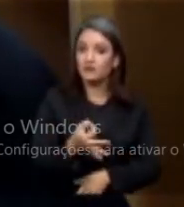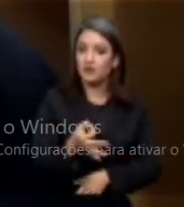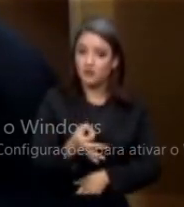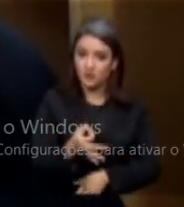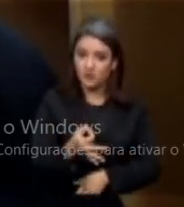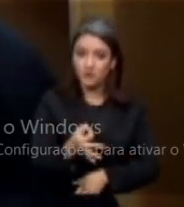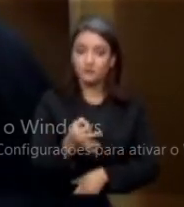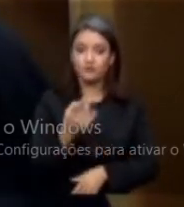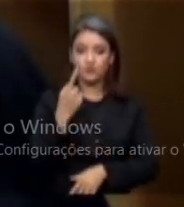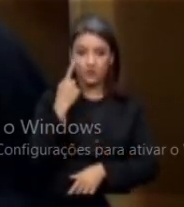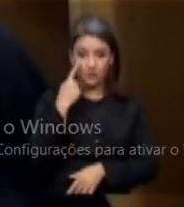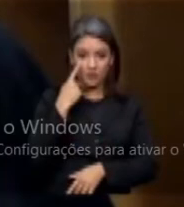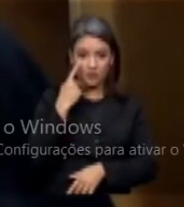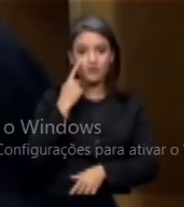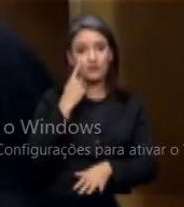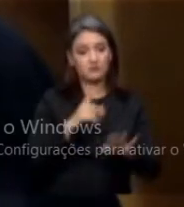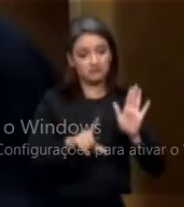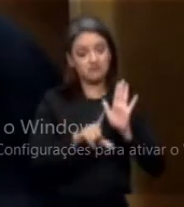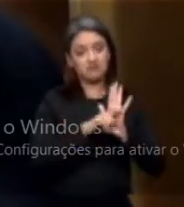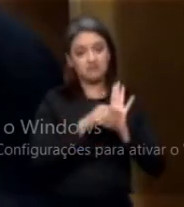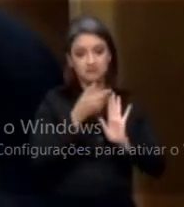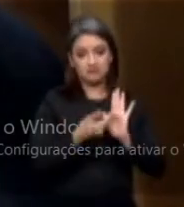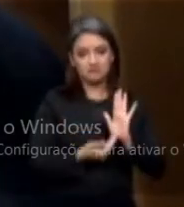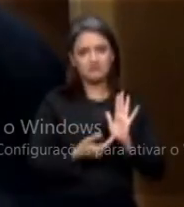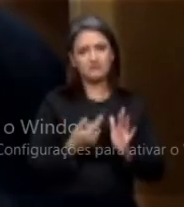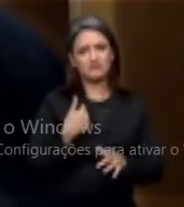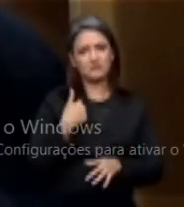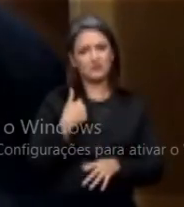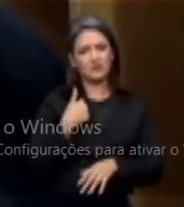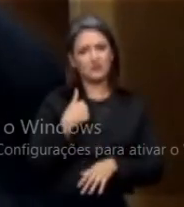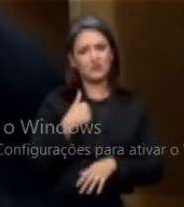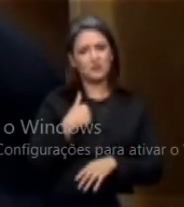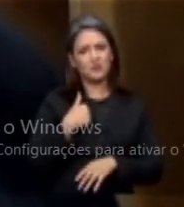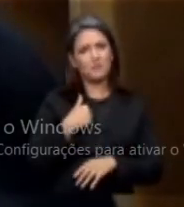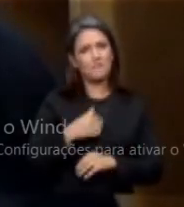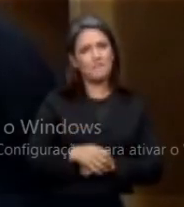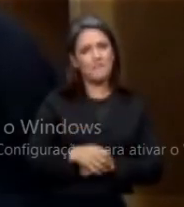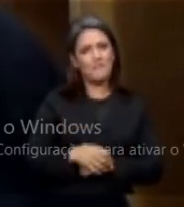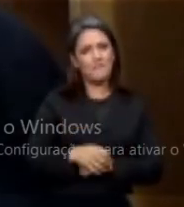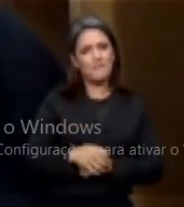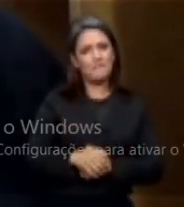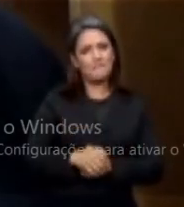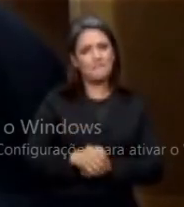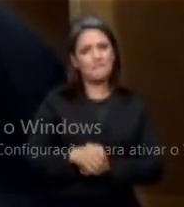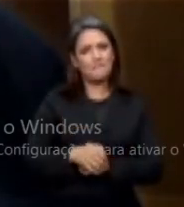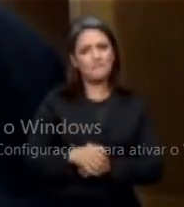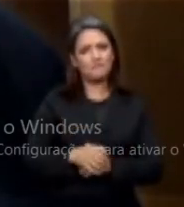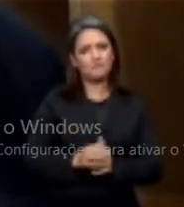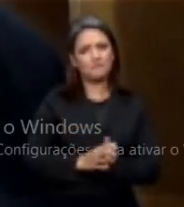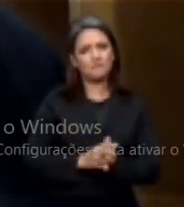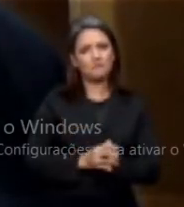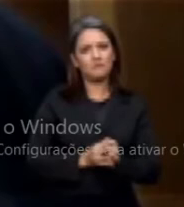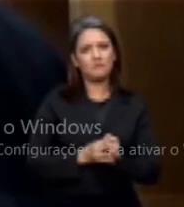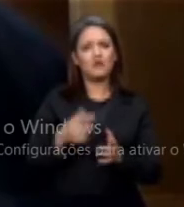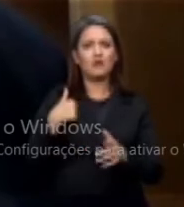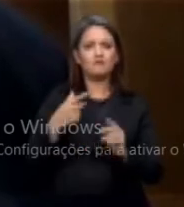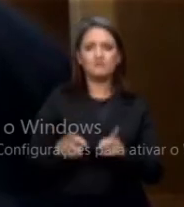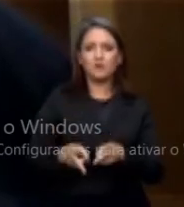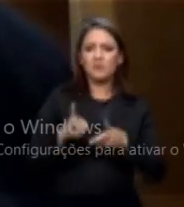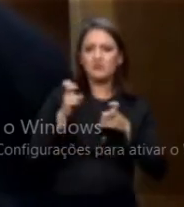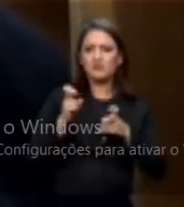do dispositivo legal dá a entender, e é exatamente isso, que não há nenhuma